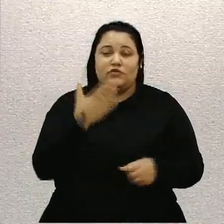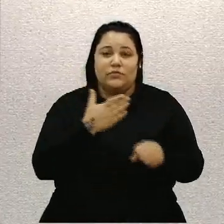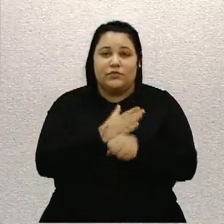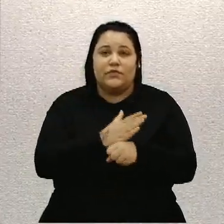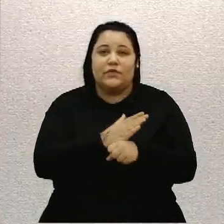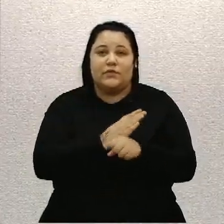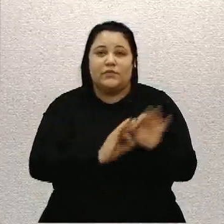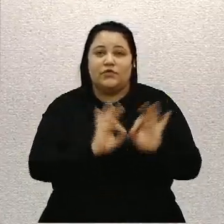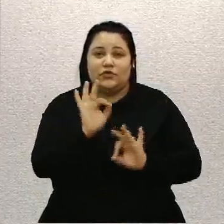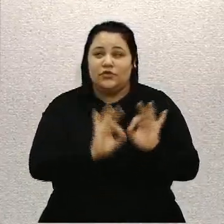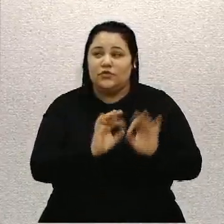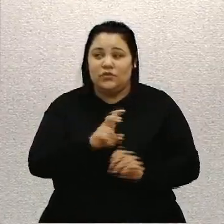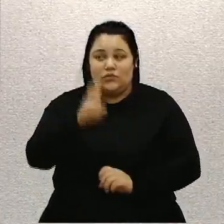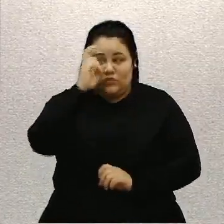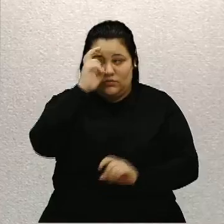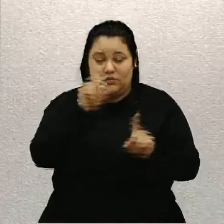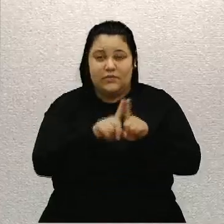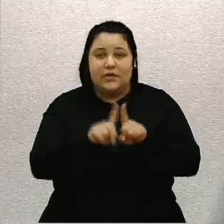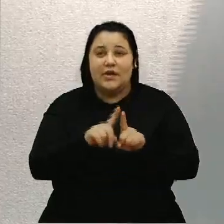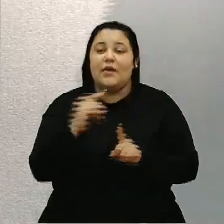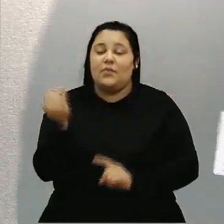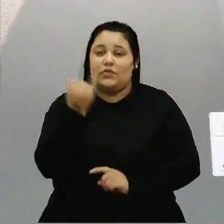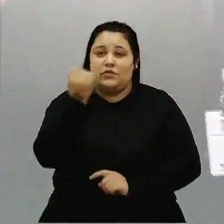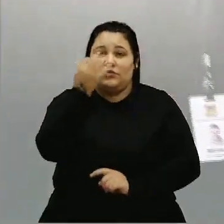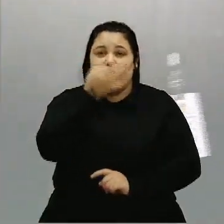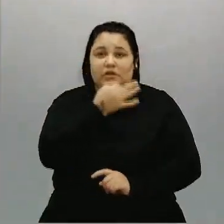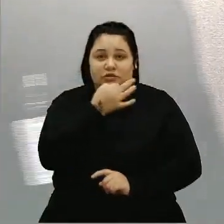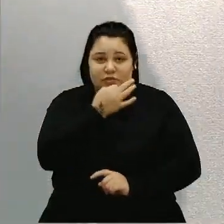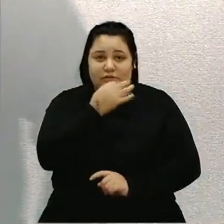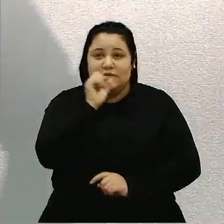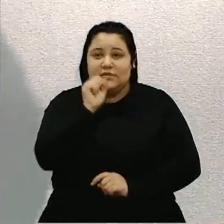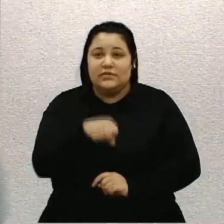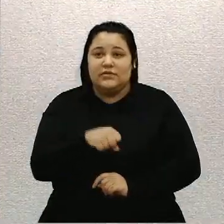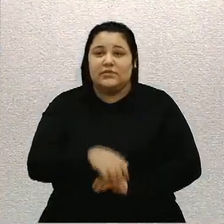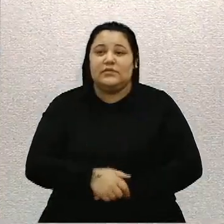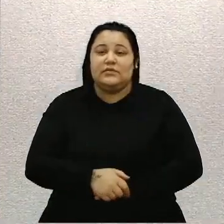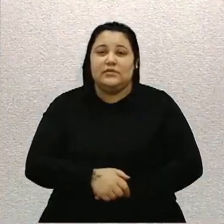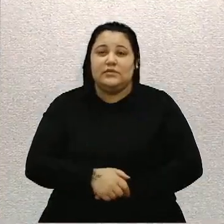lei é muito importante para a cidade de Caxias do Sul. E fica